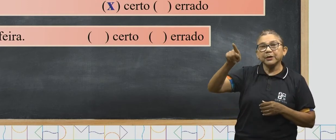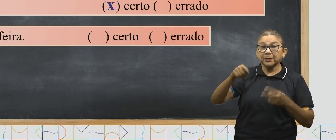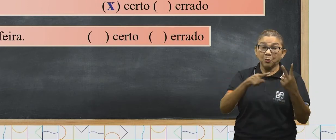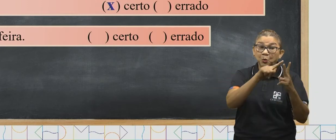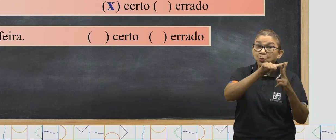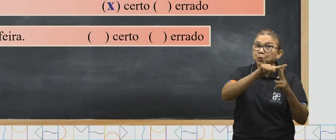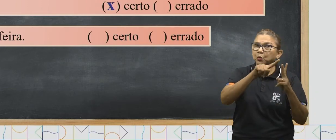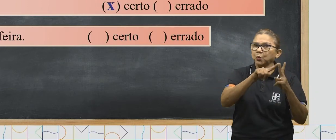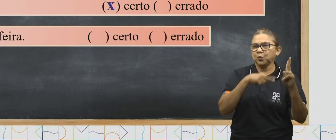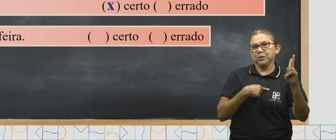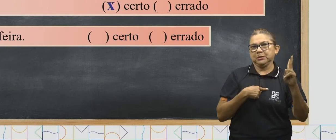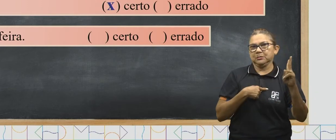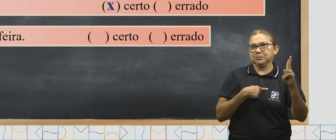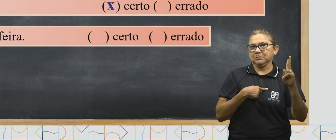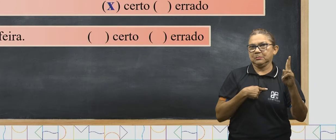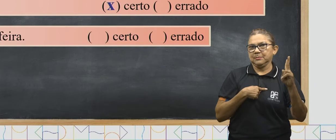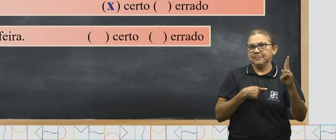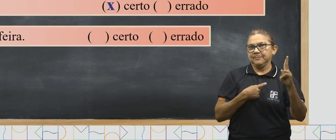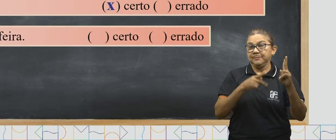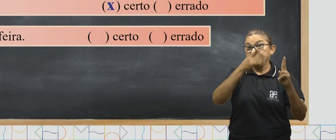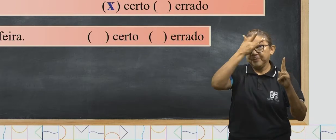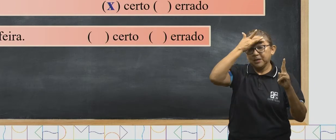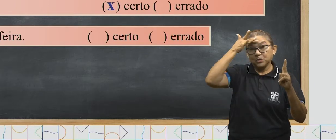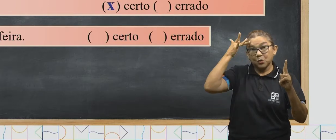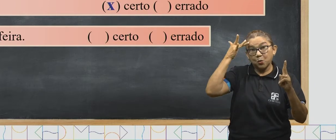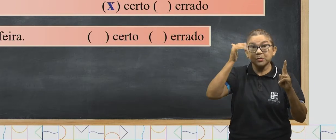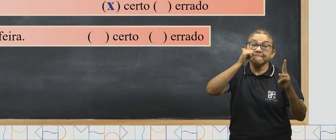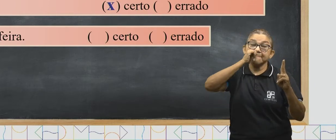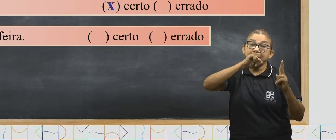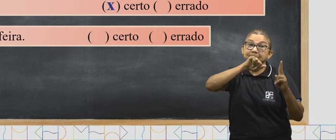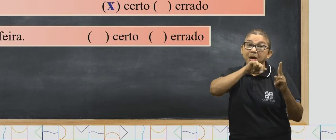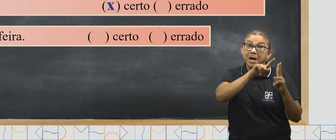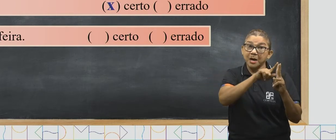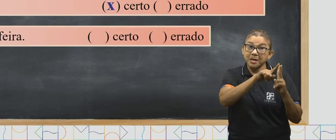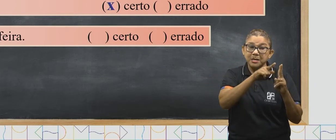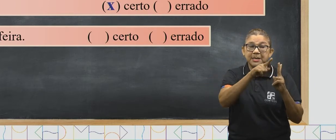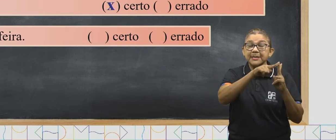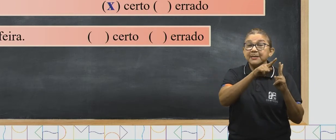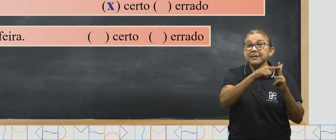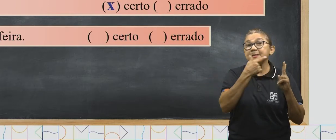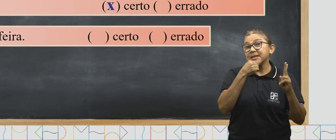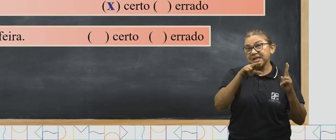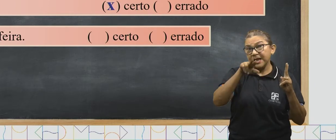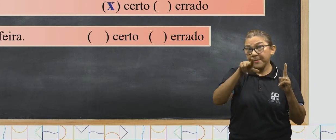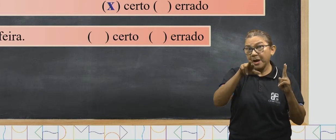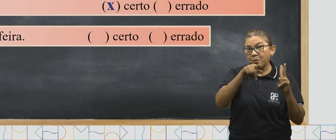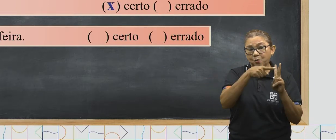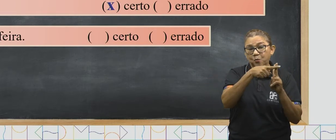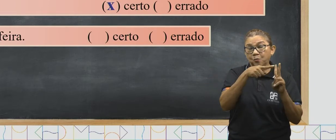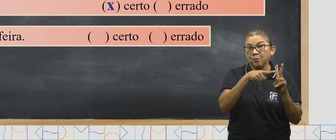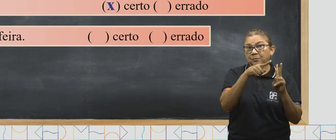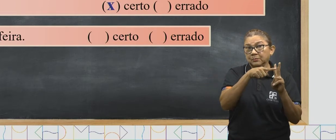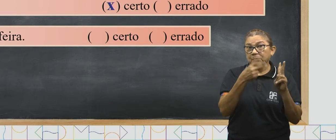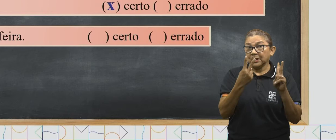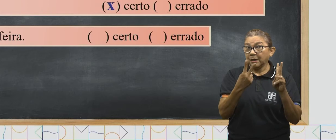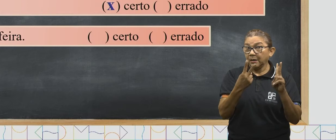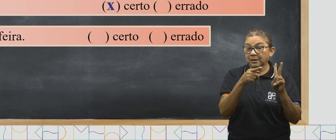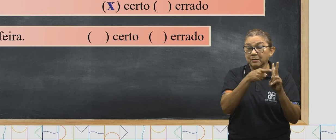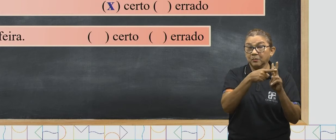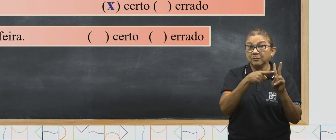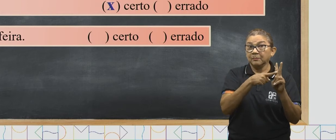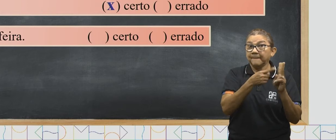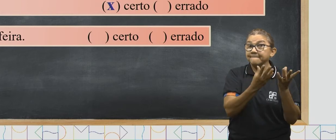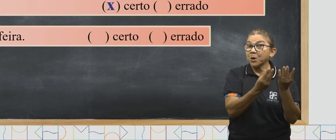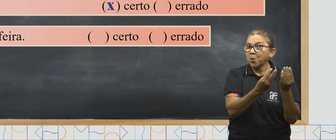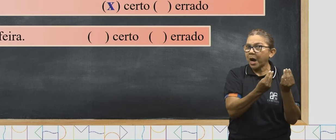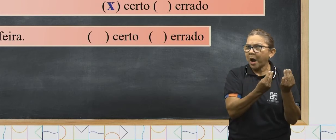que representam o sujeito dessa frase, que é mamãe e meu irmão. Portanto, o sujeito desta frase está